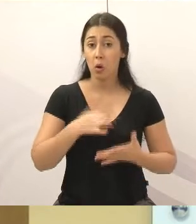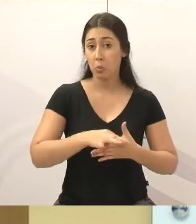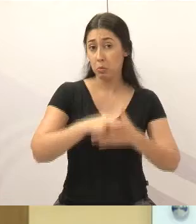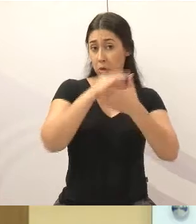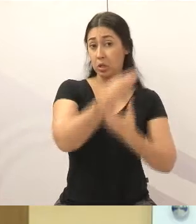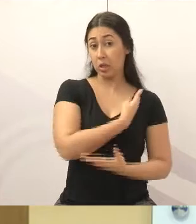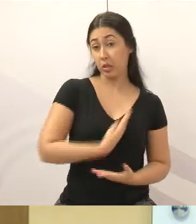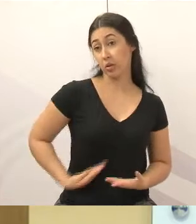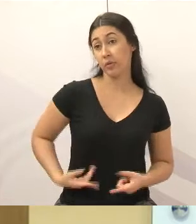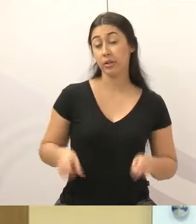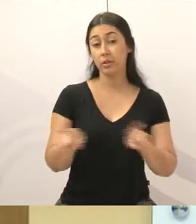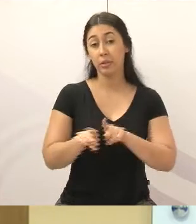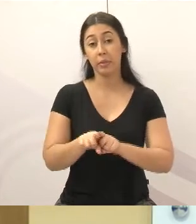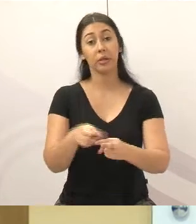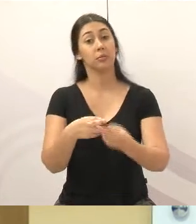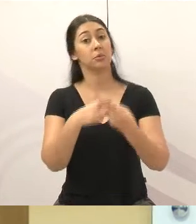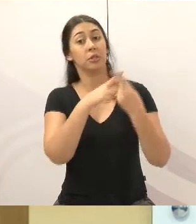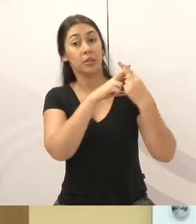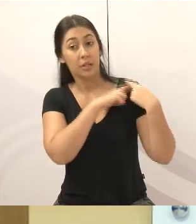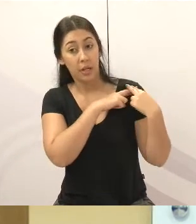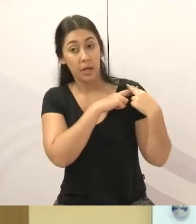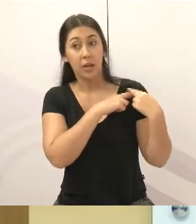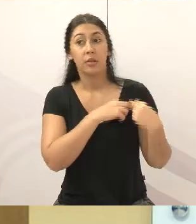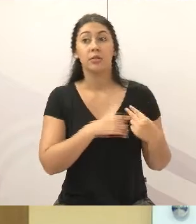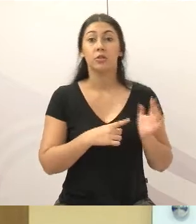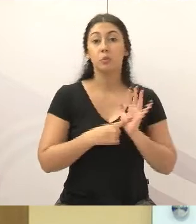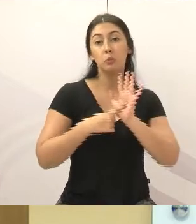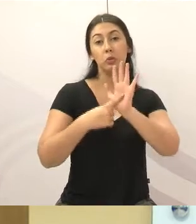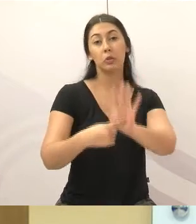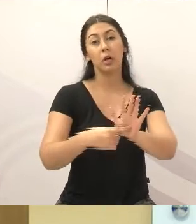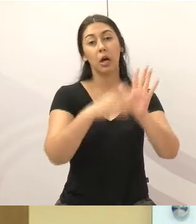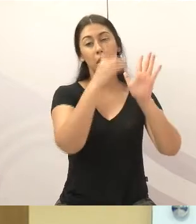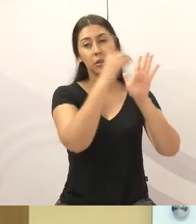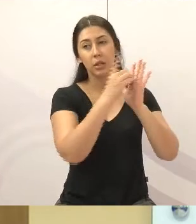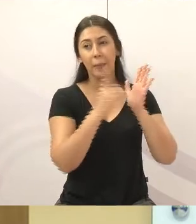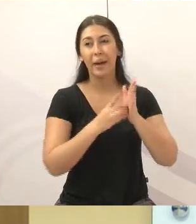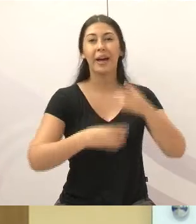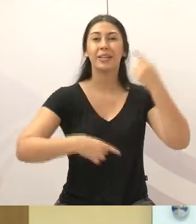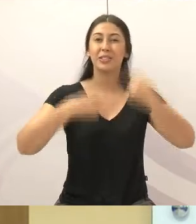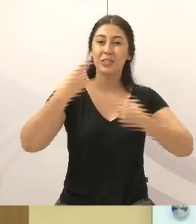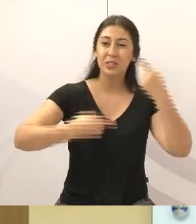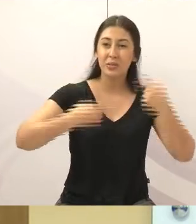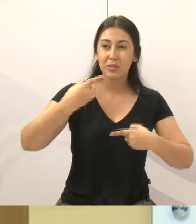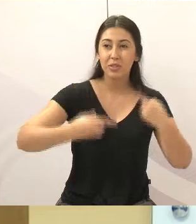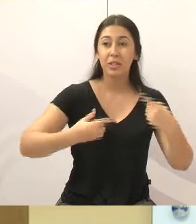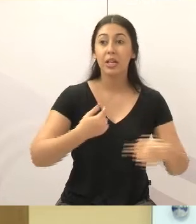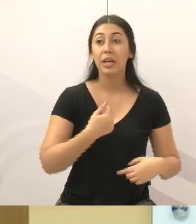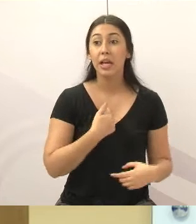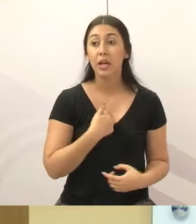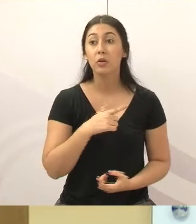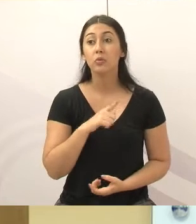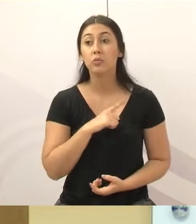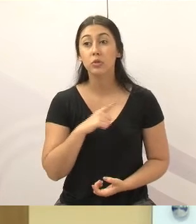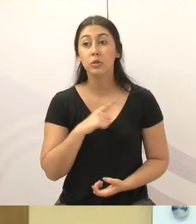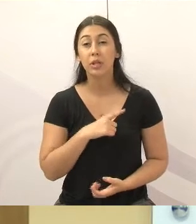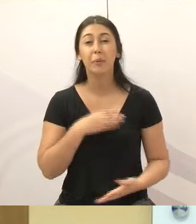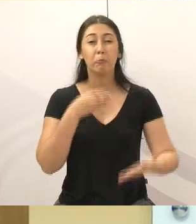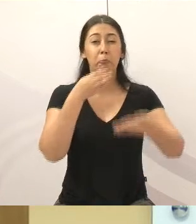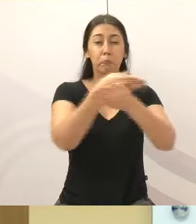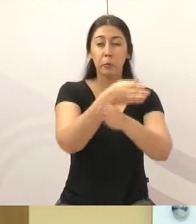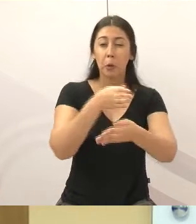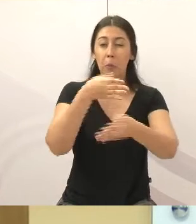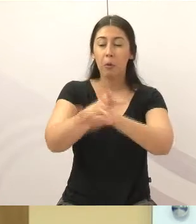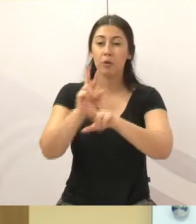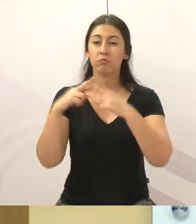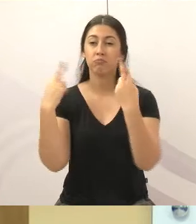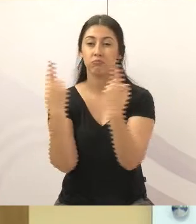governo e pela responsabilidade que eu tenho de trazer as demandas para vocês e discutir e estar muito presente dentro do Executivo, eu tenho participado de